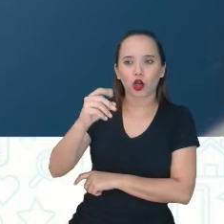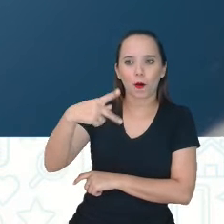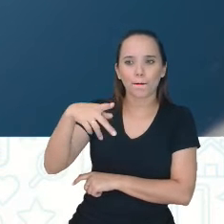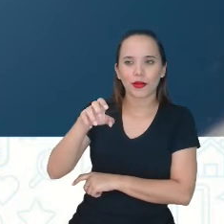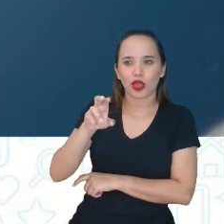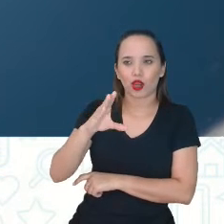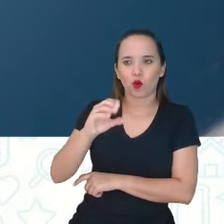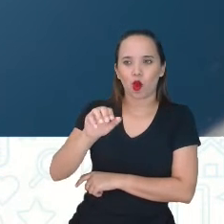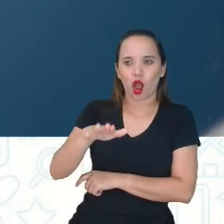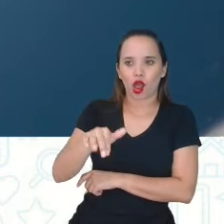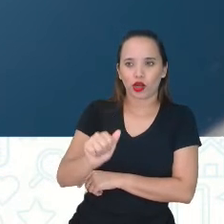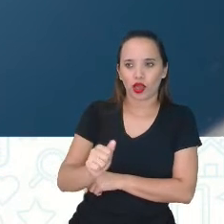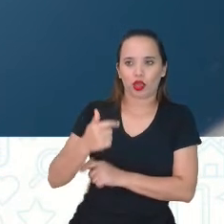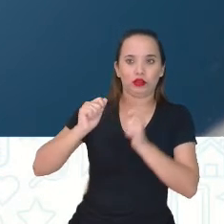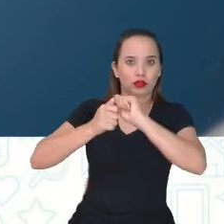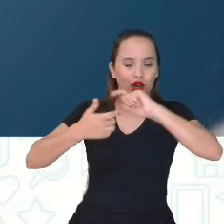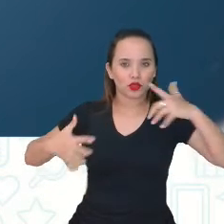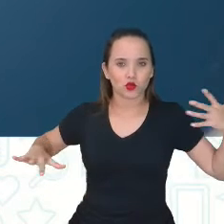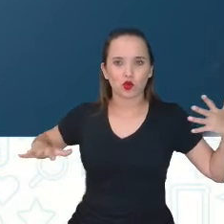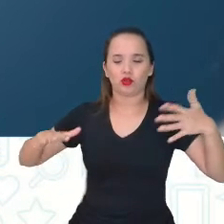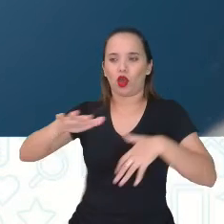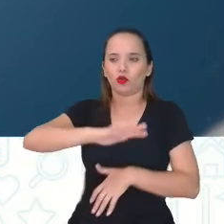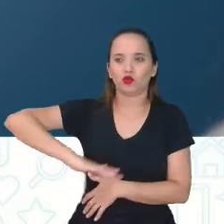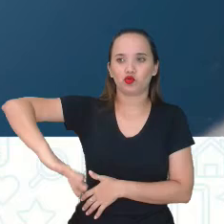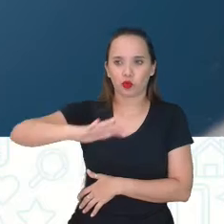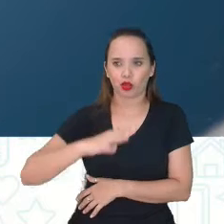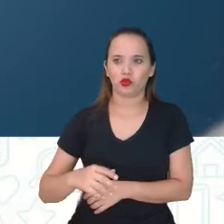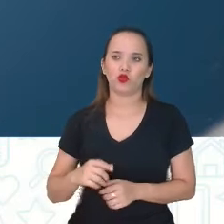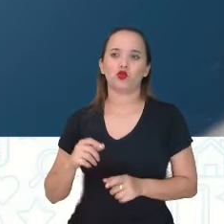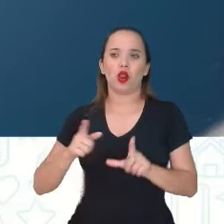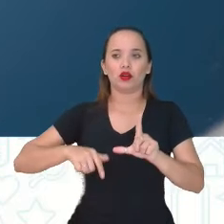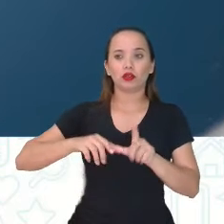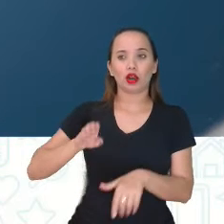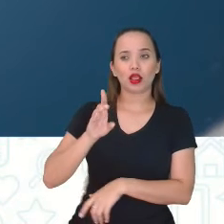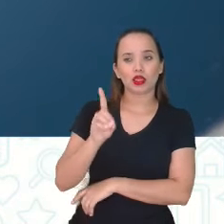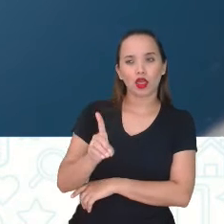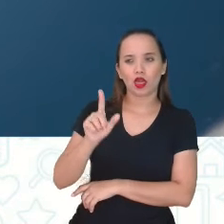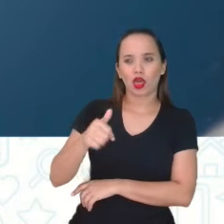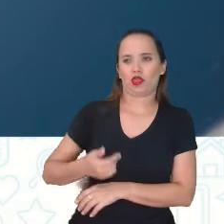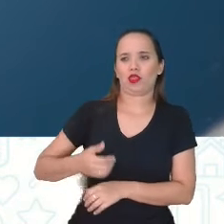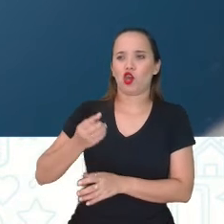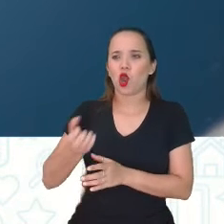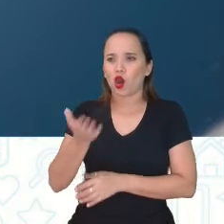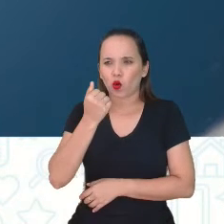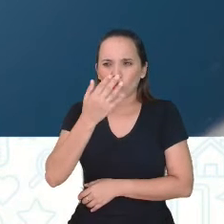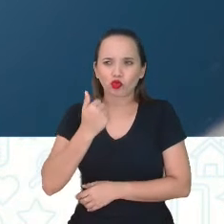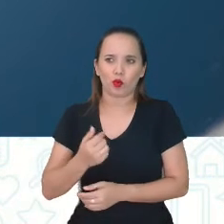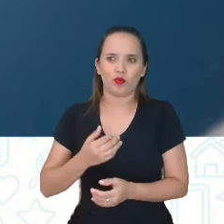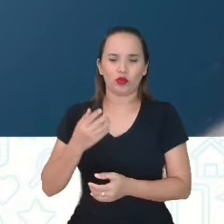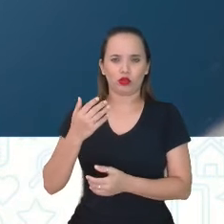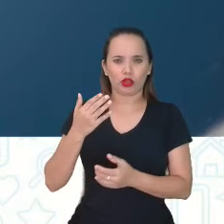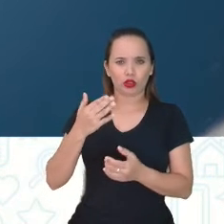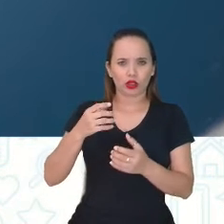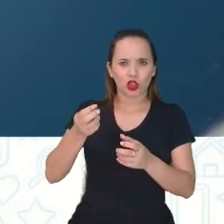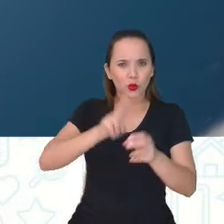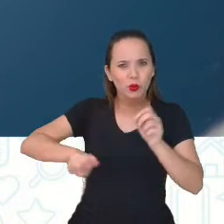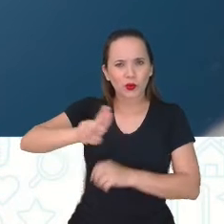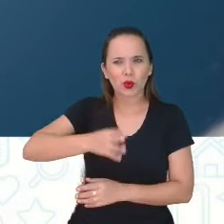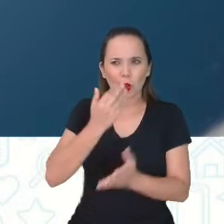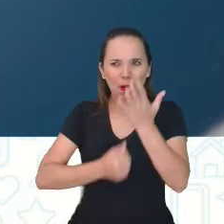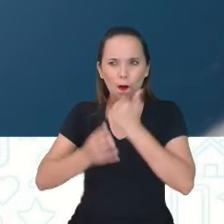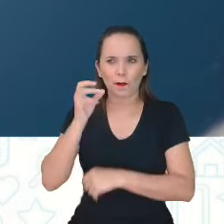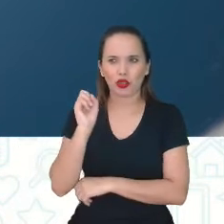aumento de produção, né, de alimentos, nem consumo de alimentos orgânicos. E modernização das